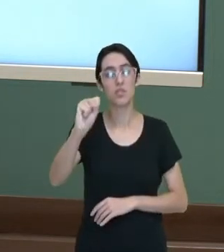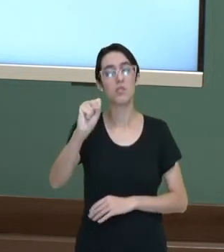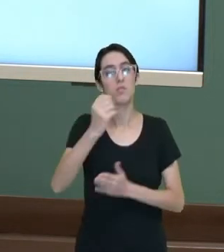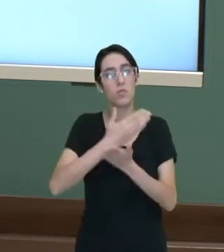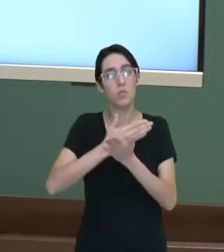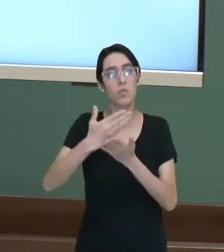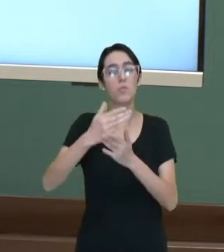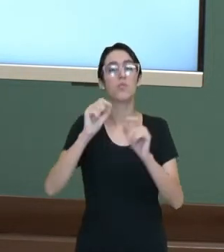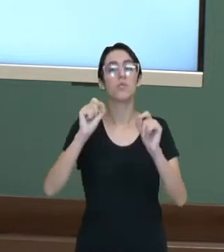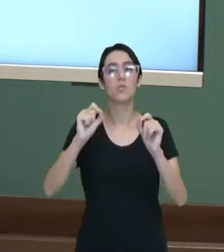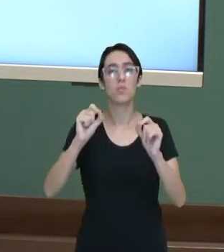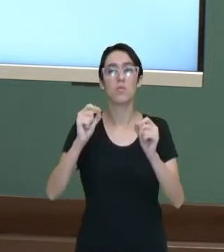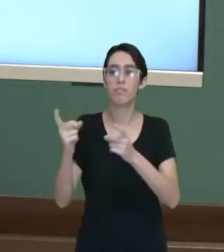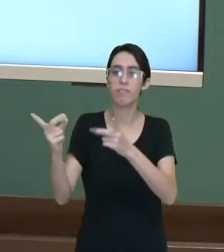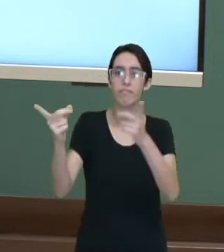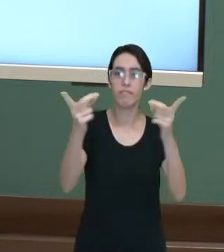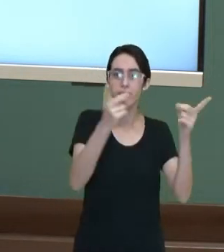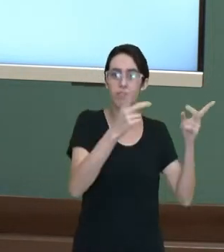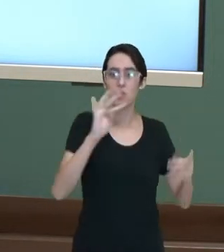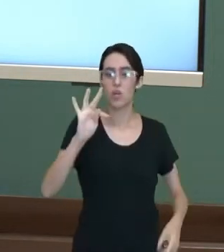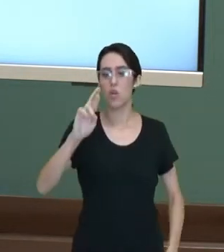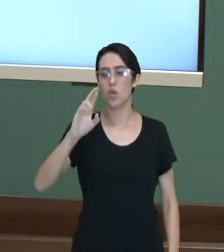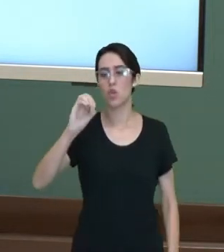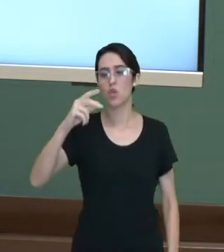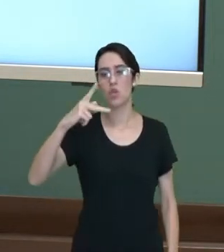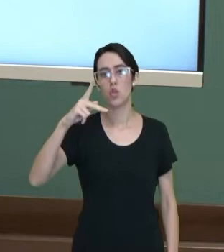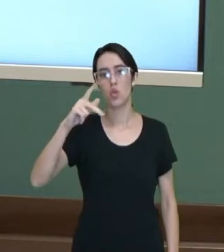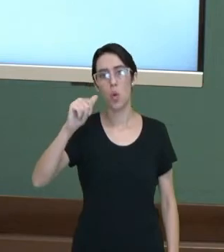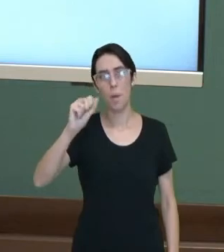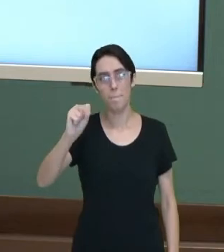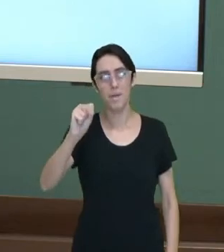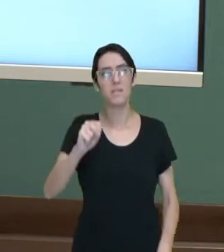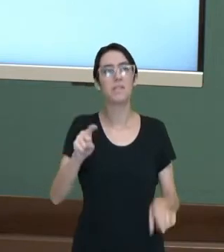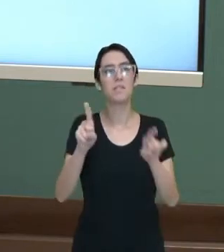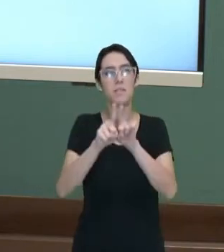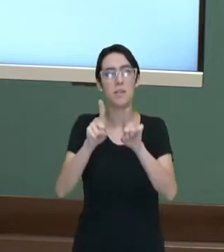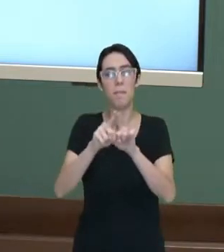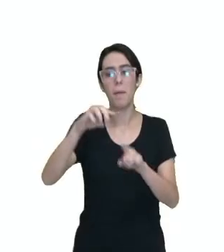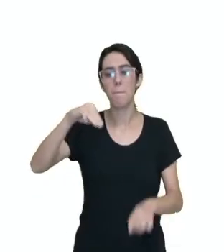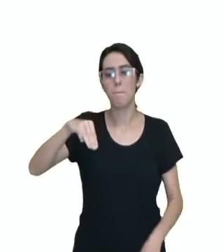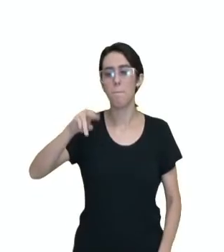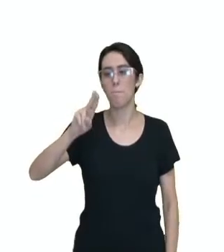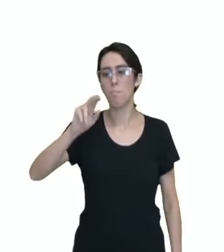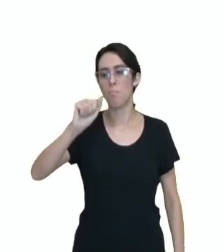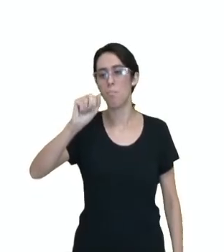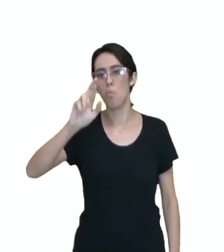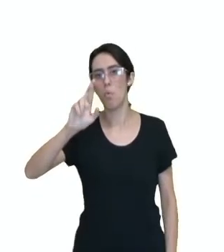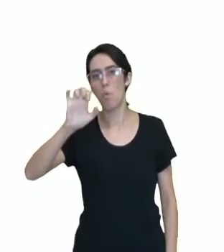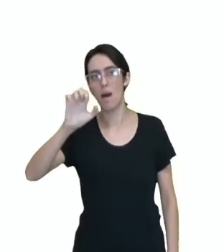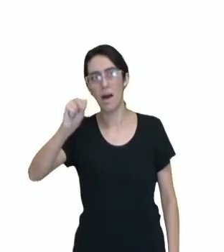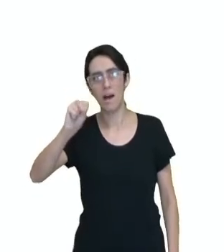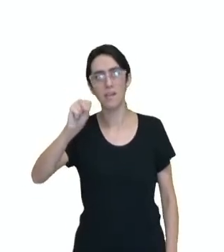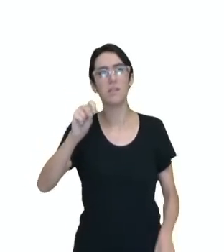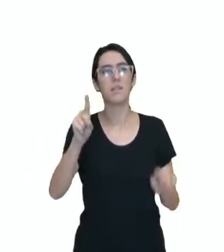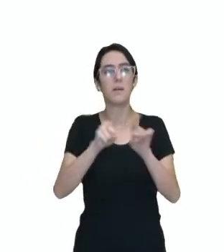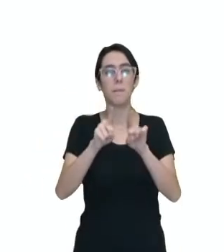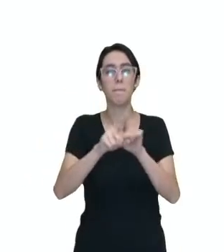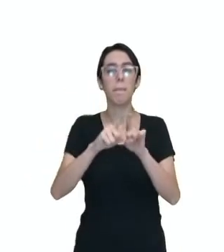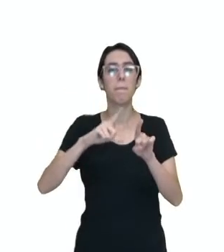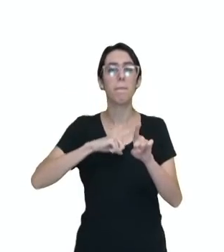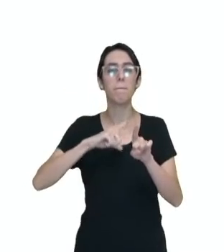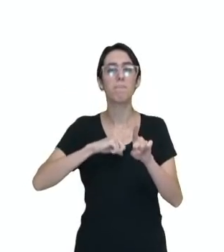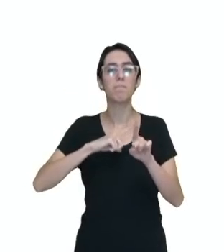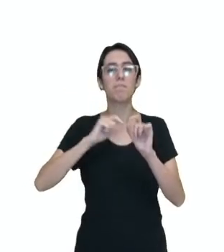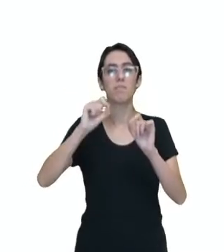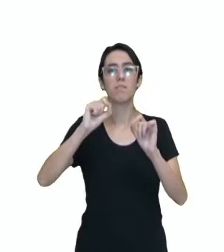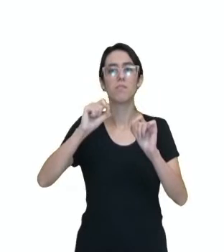tropas, né? Especialmente de muares, olha só, né? tangidas das coxilhas e planícies